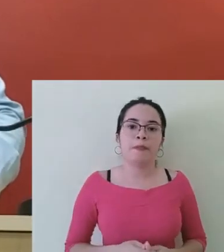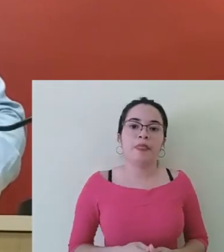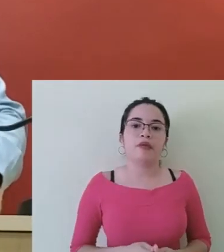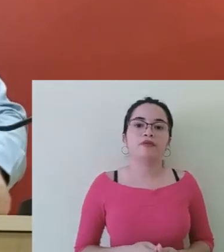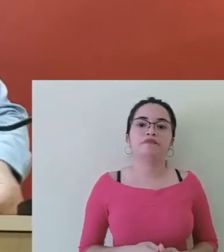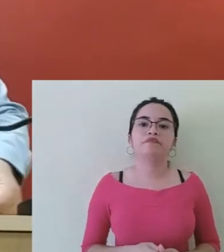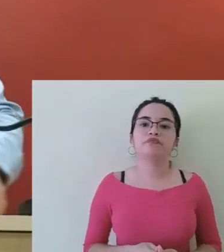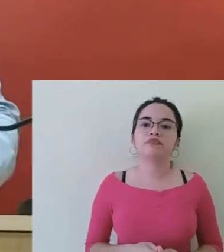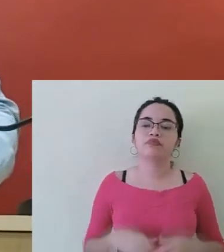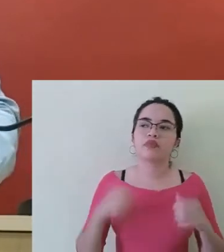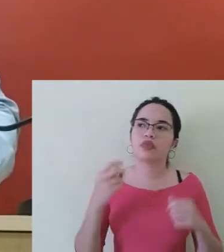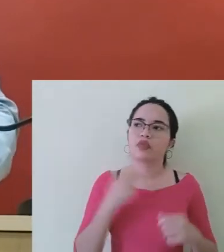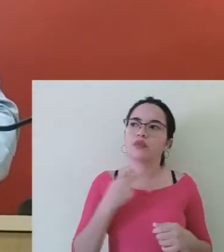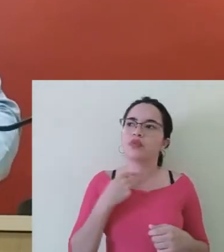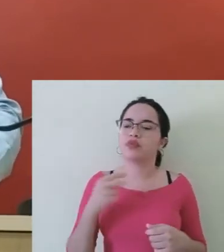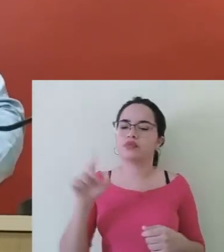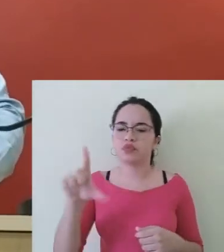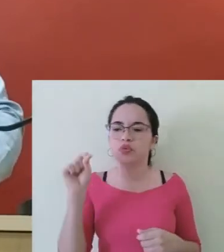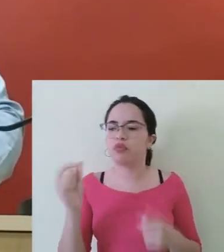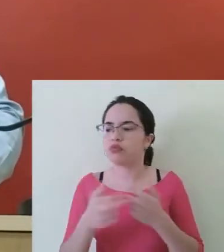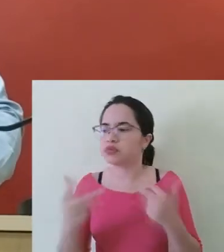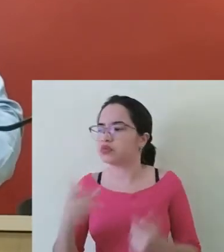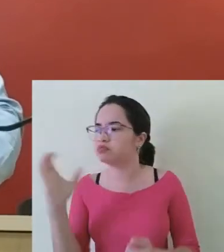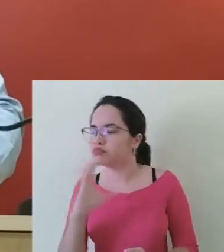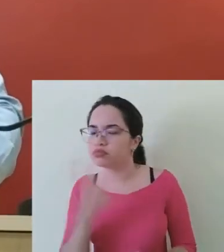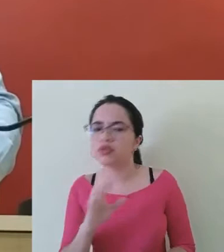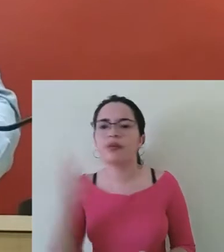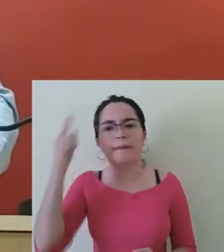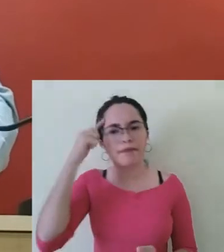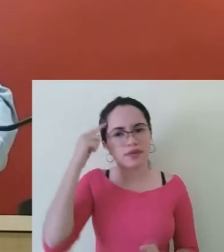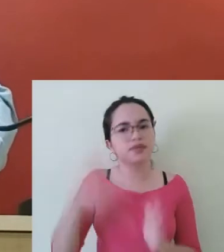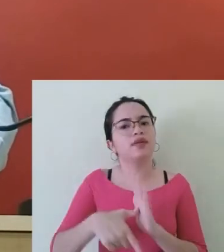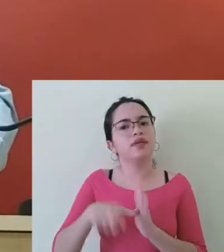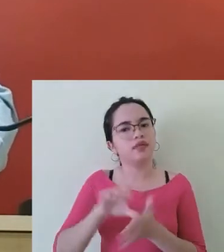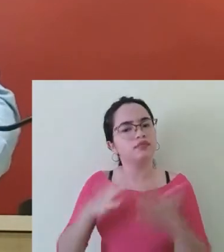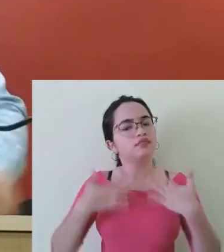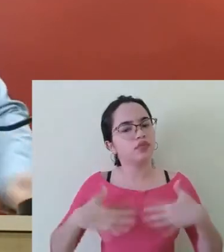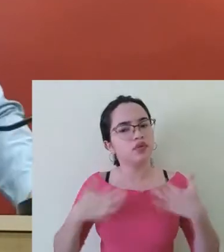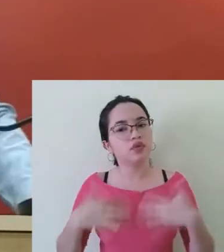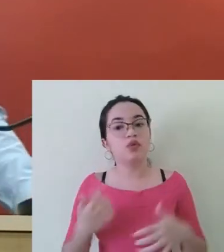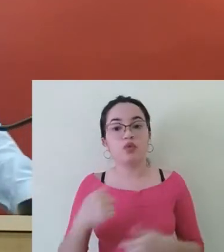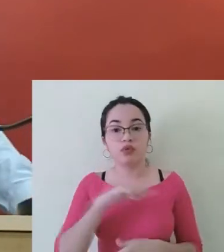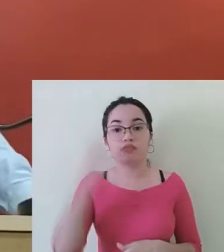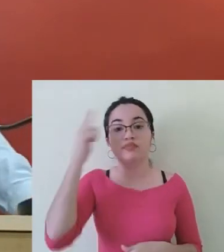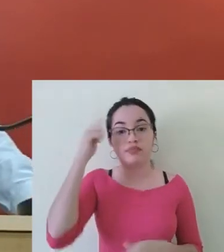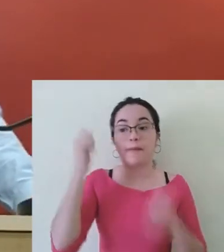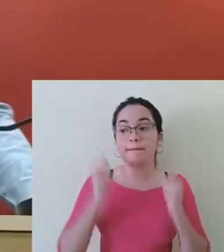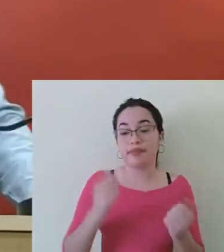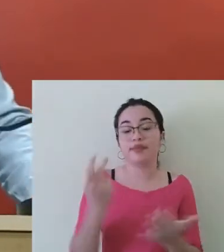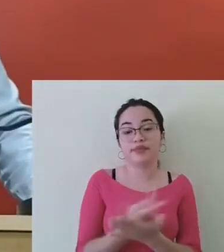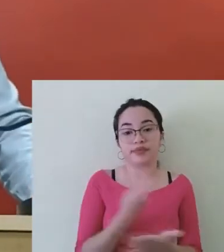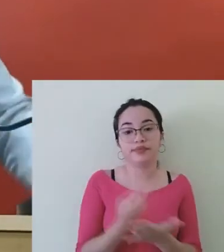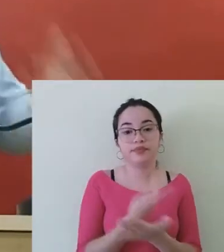não devemos ser precipitados. O nosso julgamento e o nosso pensamento podem estar